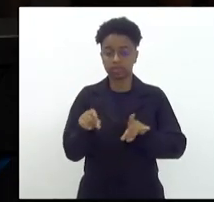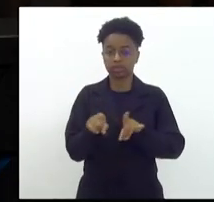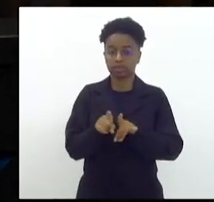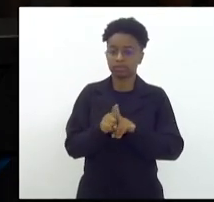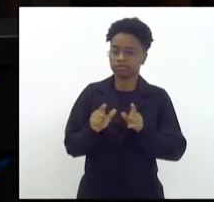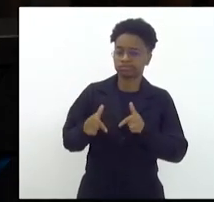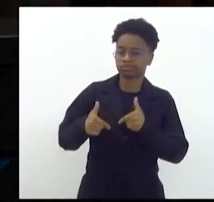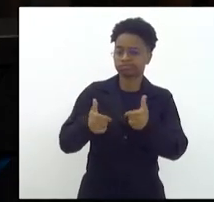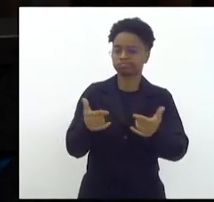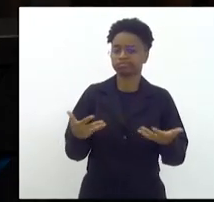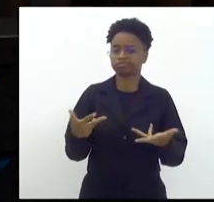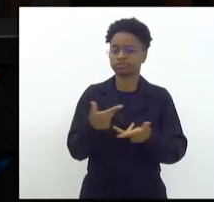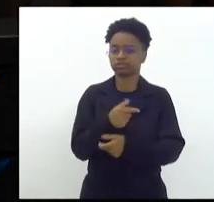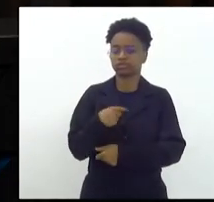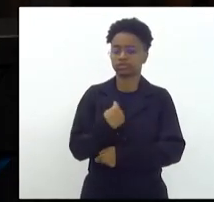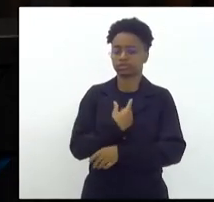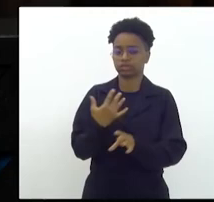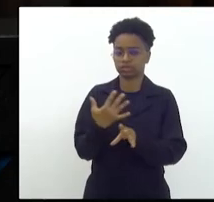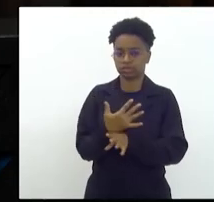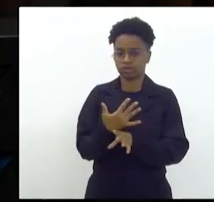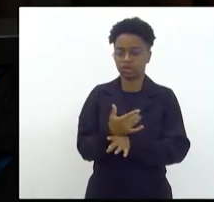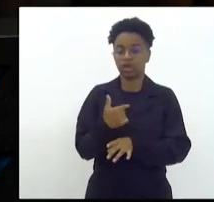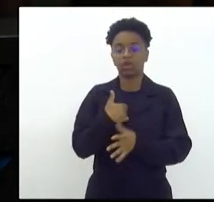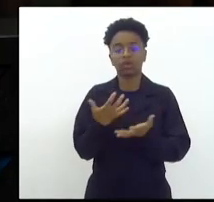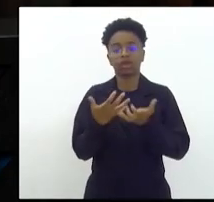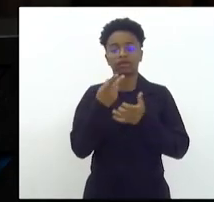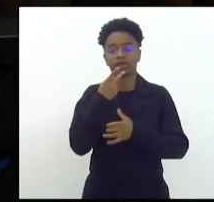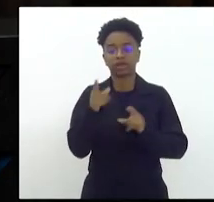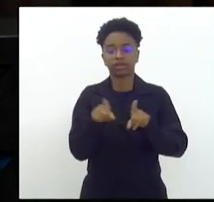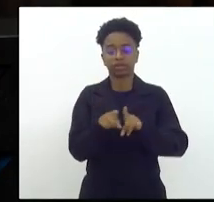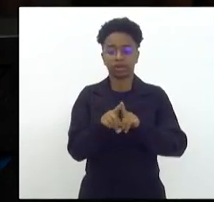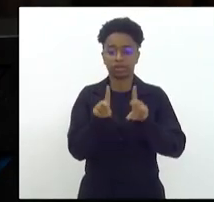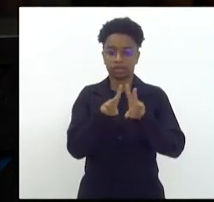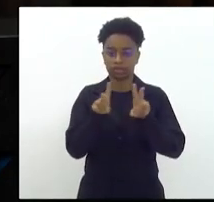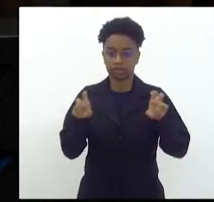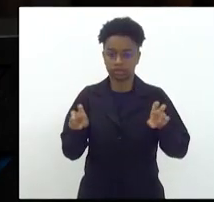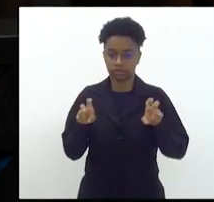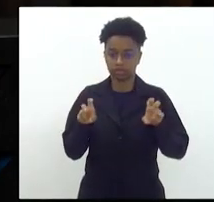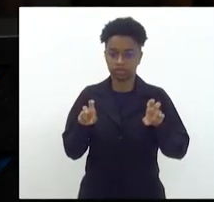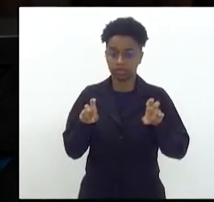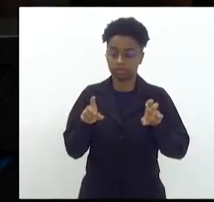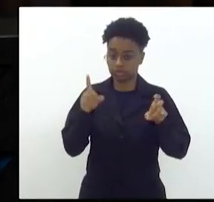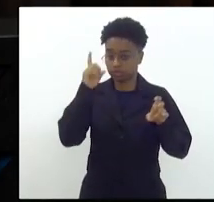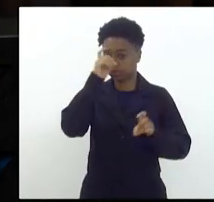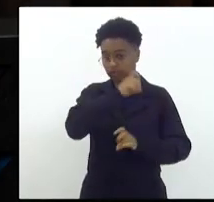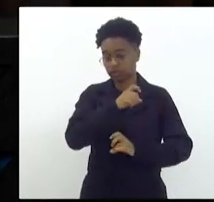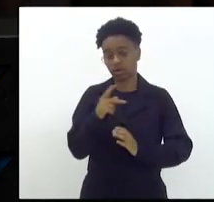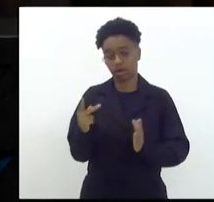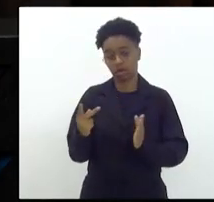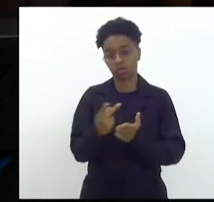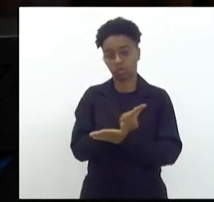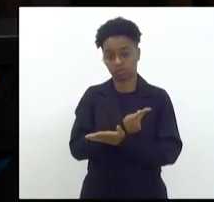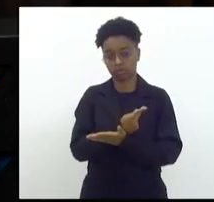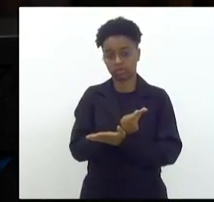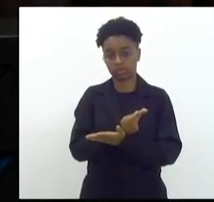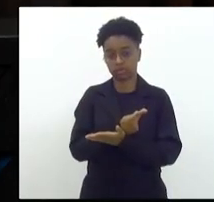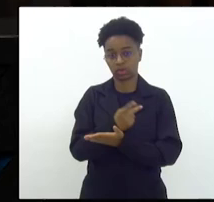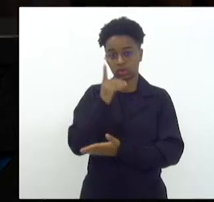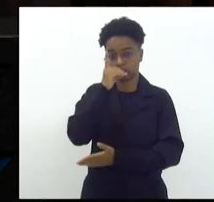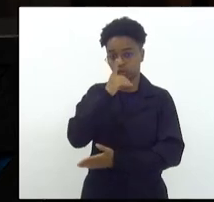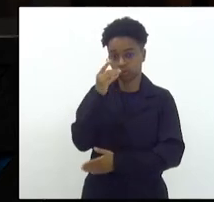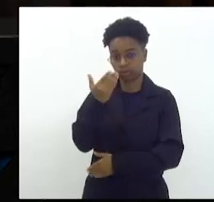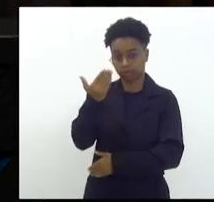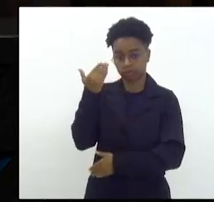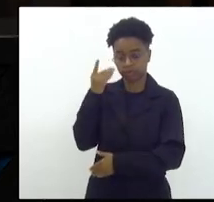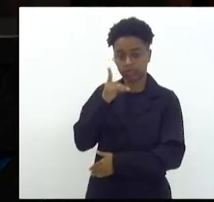dado um show no nosso município e gostaria de falar também sobre o assunto trágico que aconteceu no último domingo